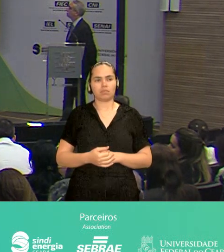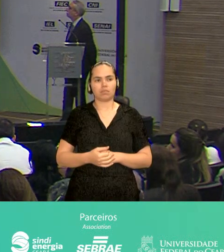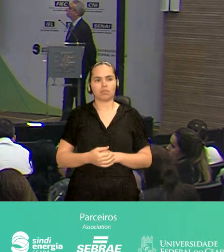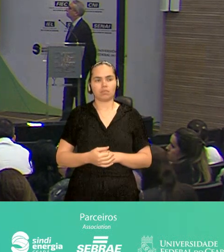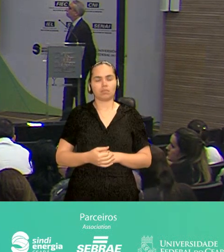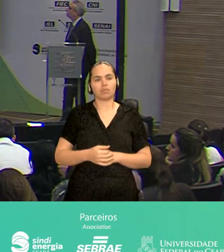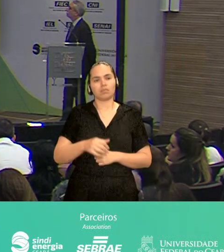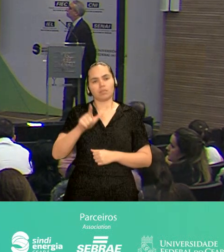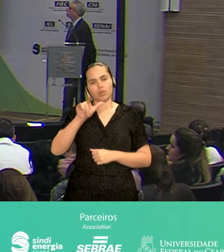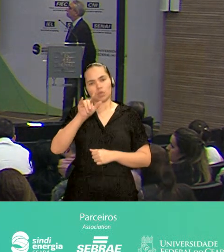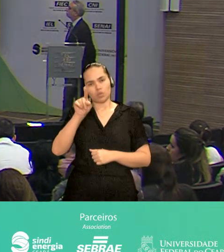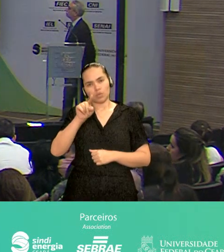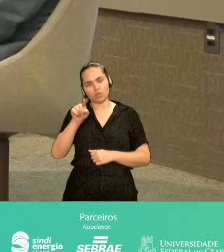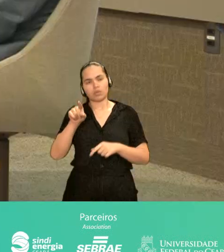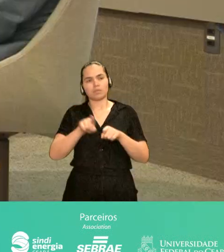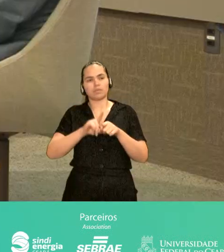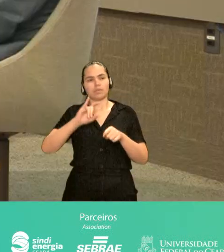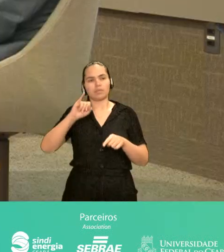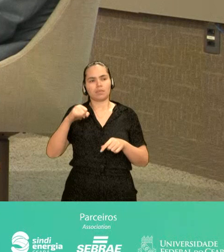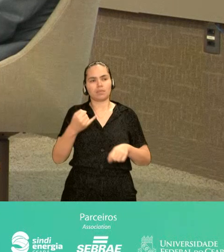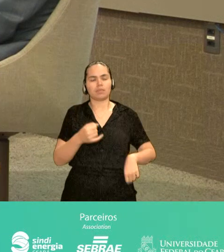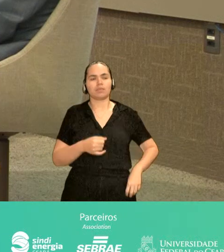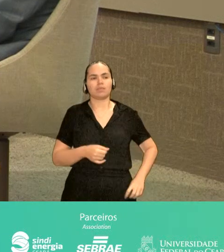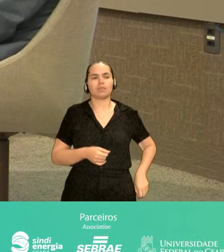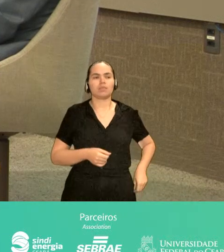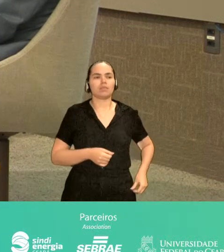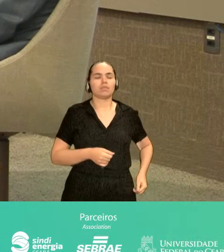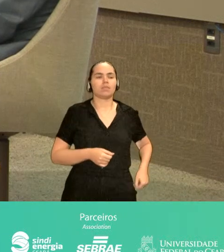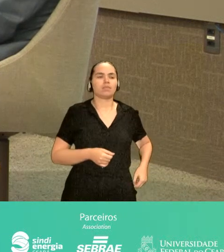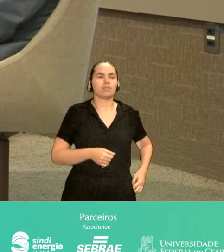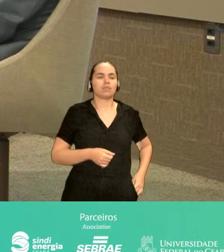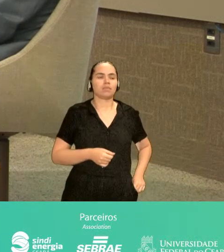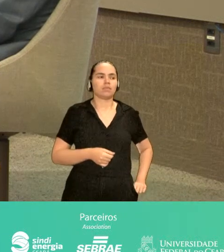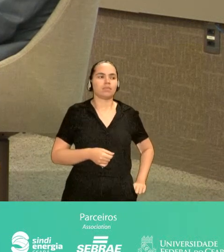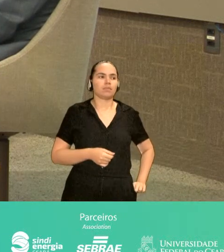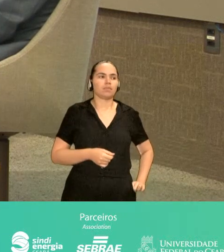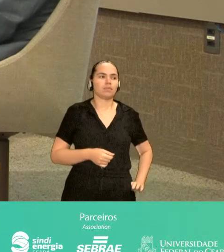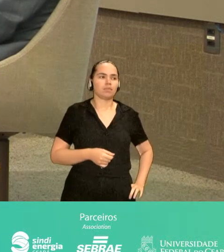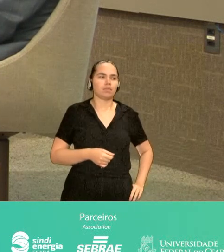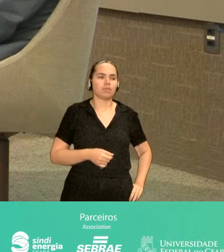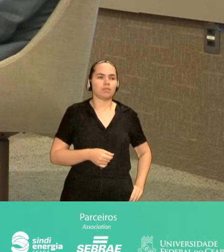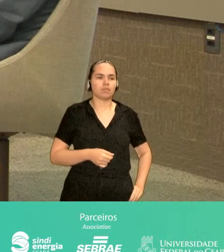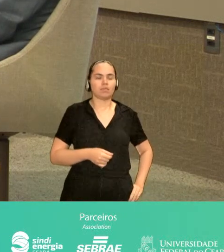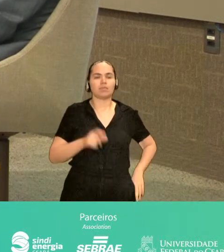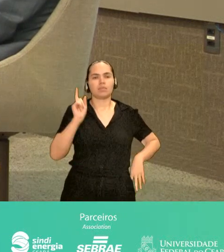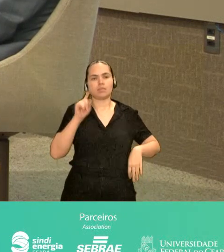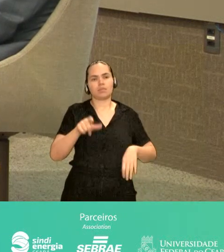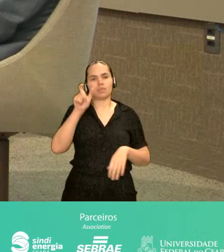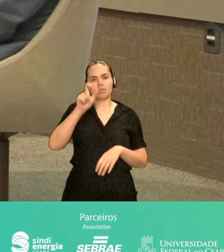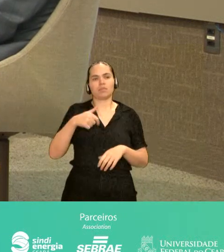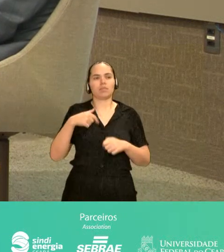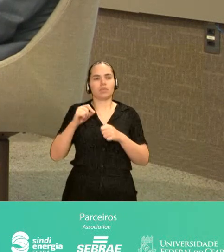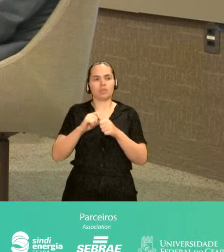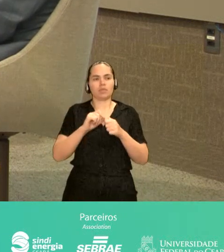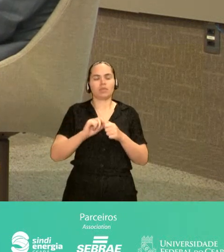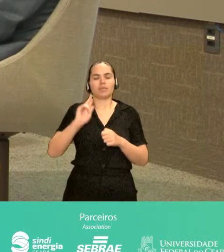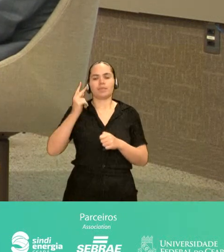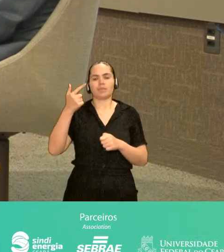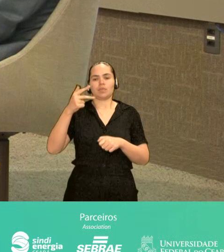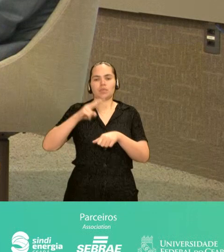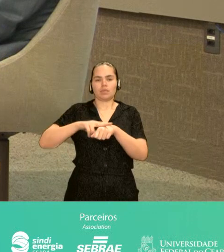Estado. Well, I think it's a Não, very eu acho que valid é uma preocupação concern. super válida, né? We Não can't adianta querer fazer hidrogênio